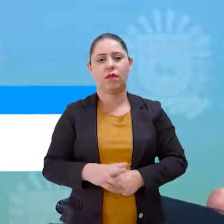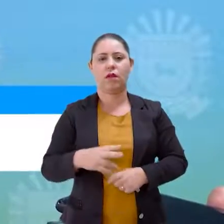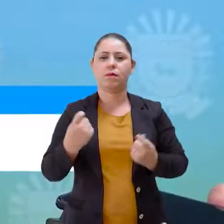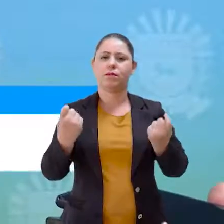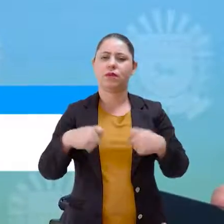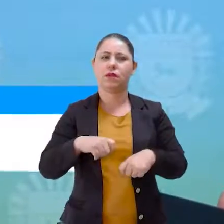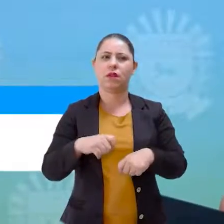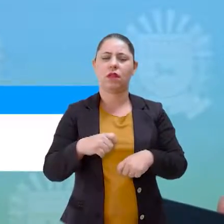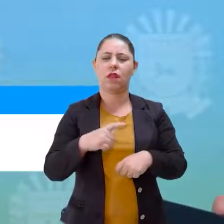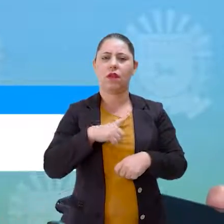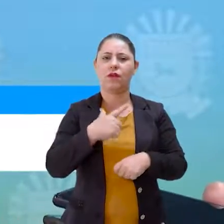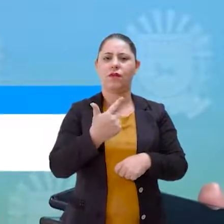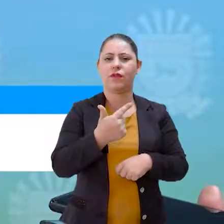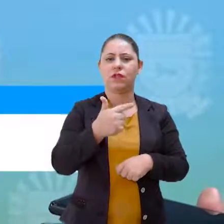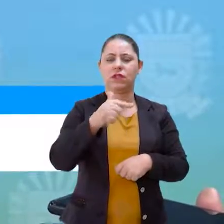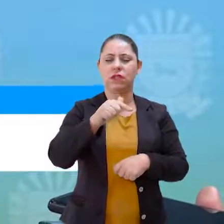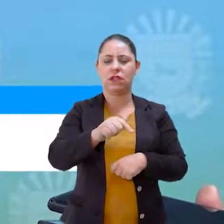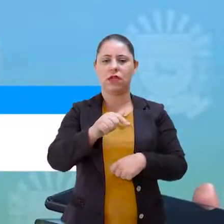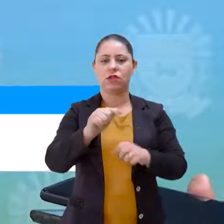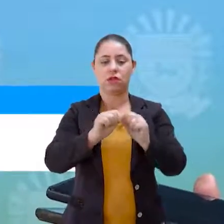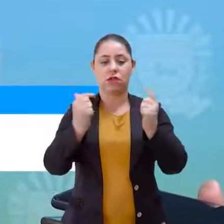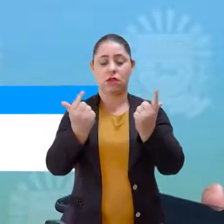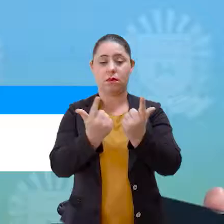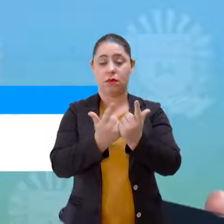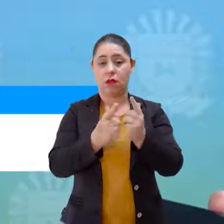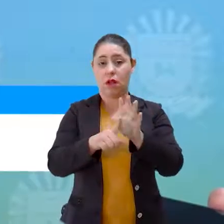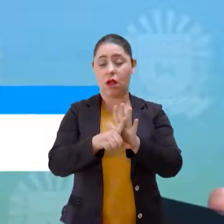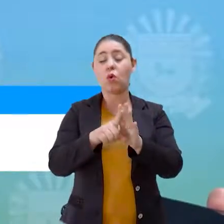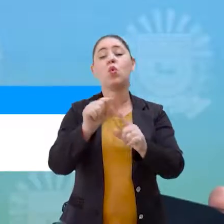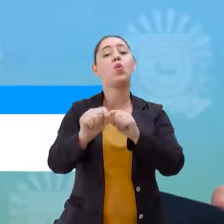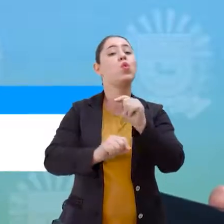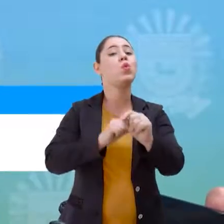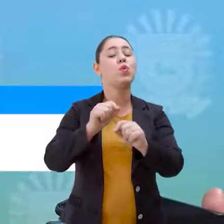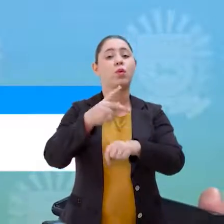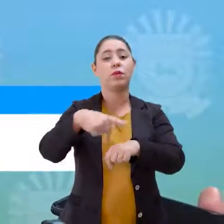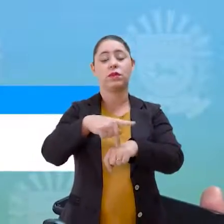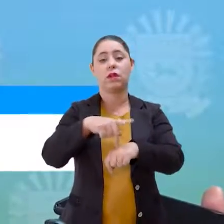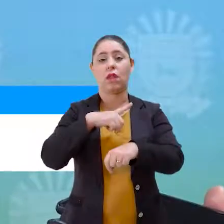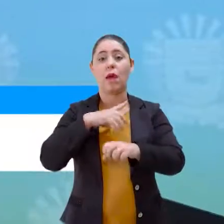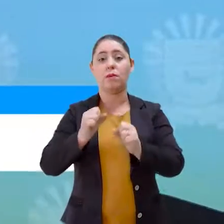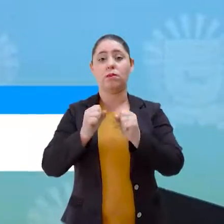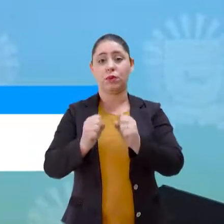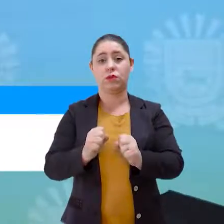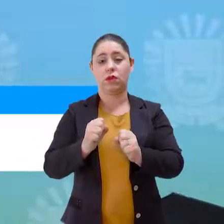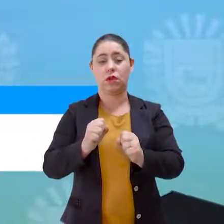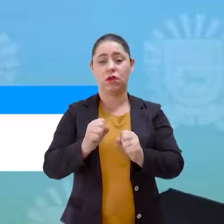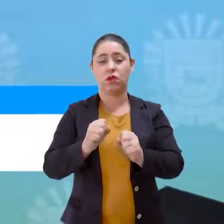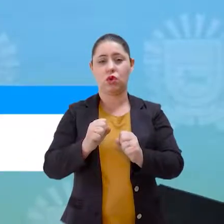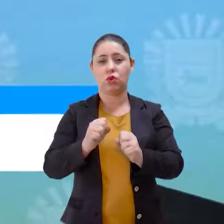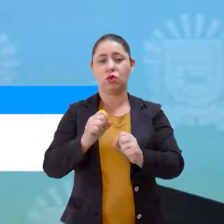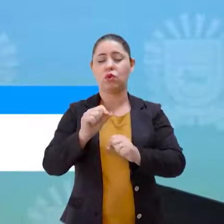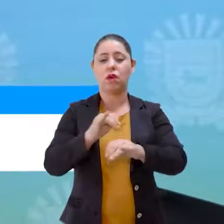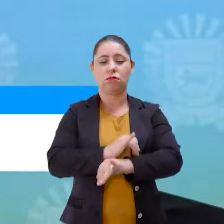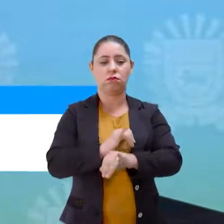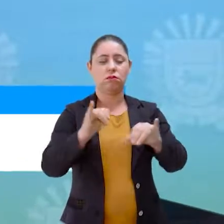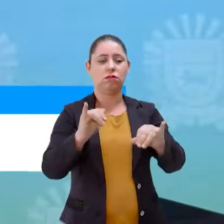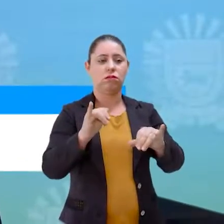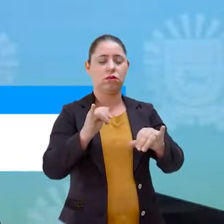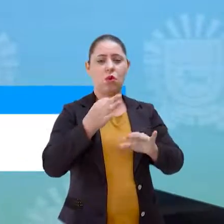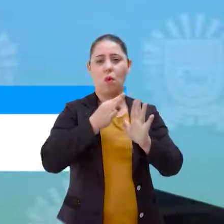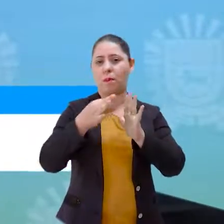dessa matéria. Nós temos 27 Assembleias Legislativas no país. Nós temos poder